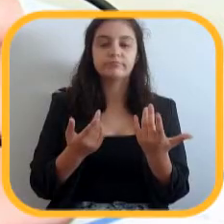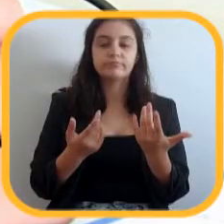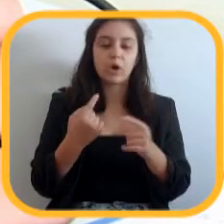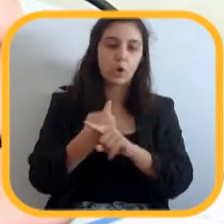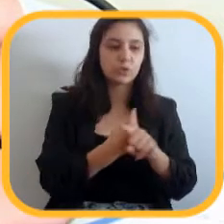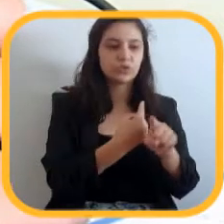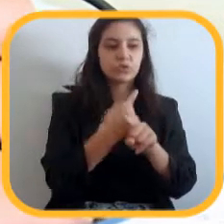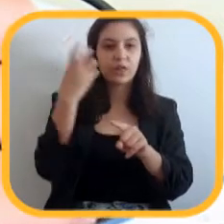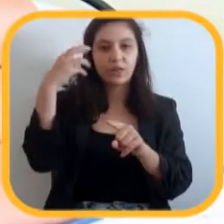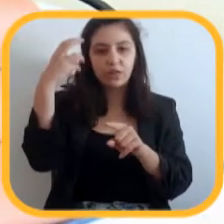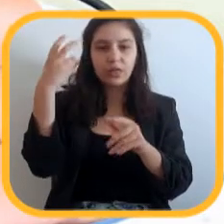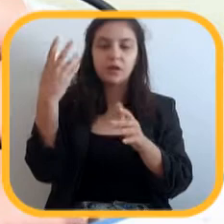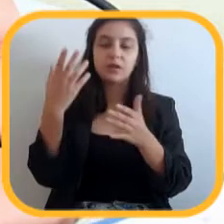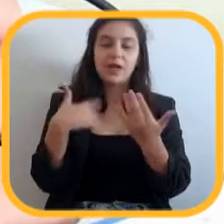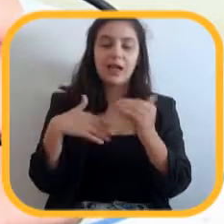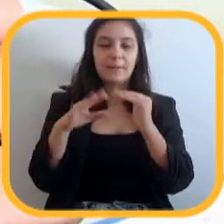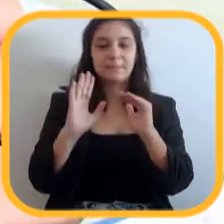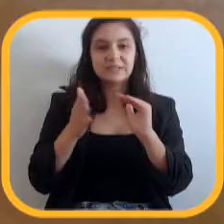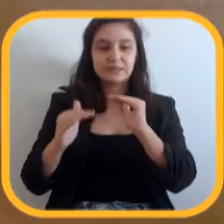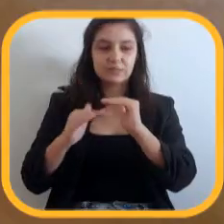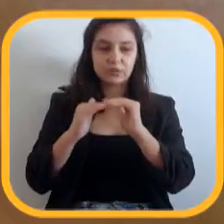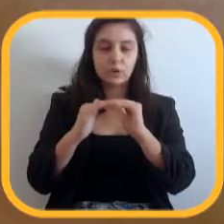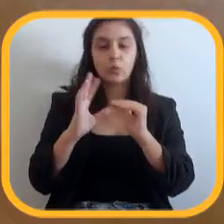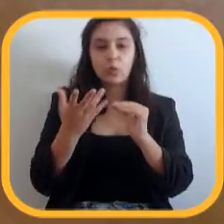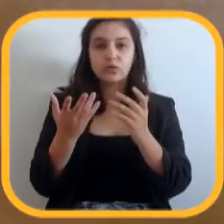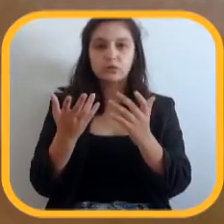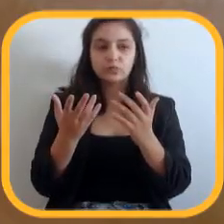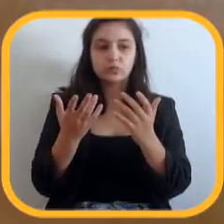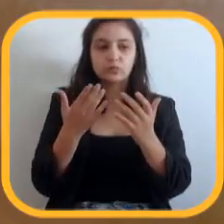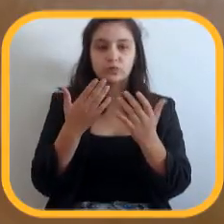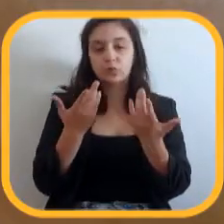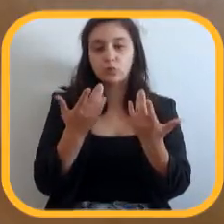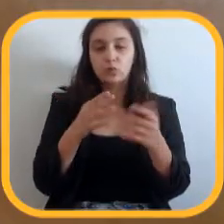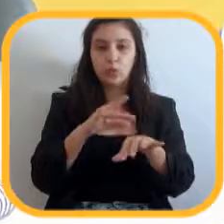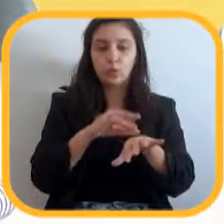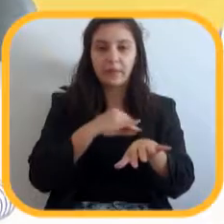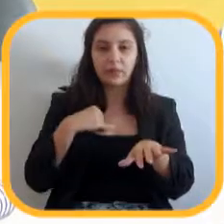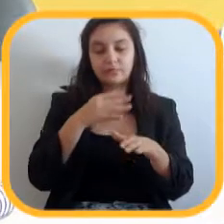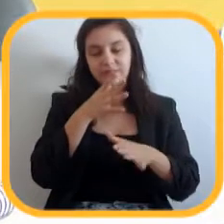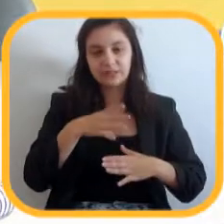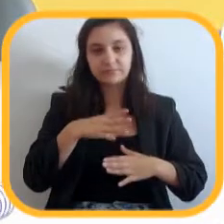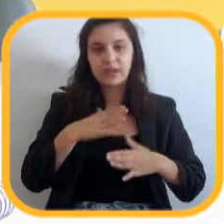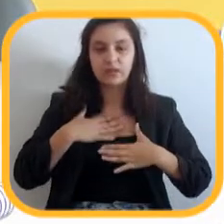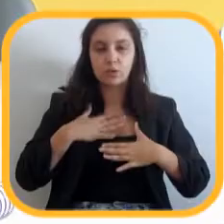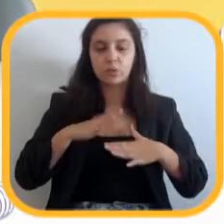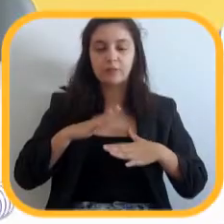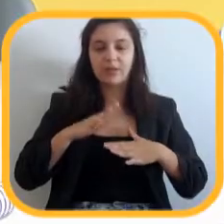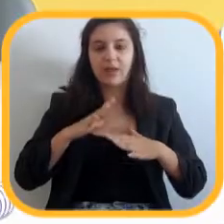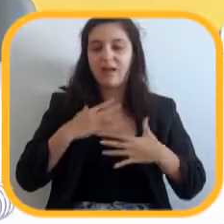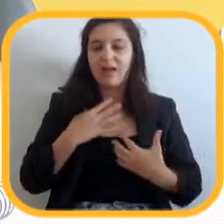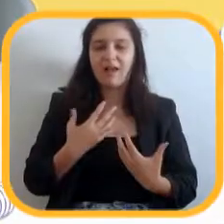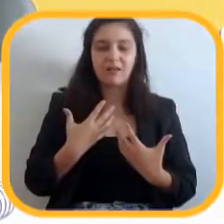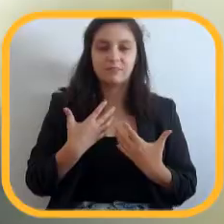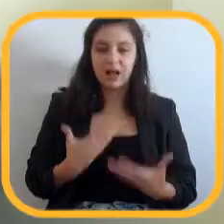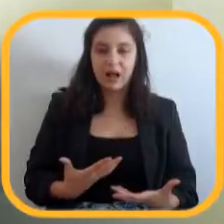tem hobbies, ou seja, haver muito aqui esta questão do equilíbrio. Quando o médico diagnosticou o burnout, eu tive que parar, então tive que ir de